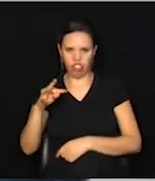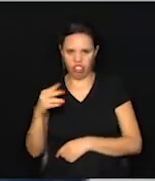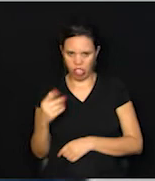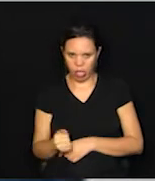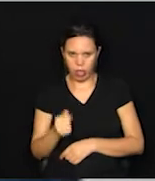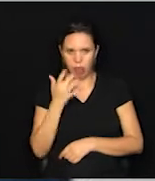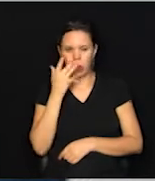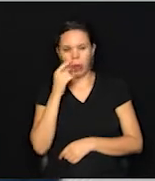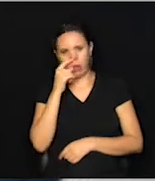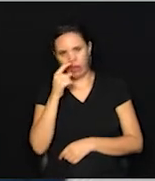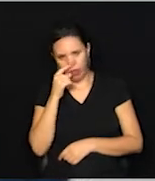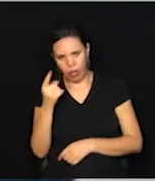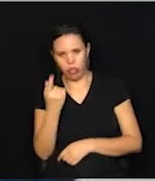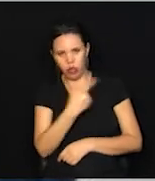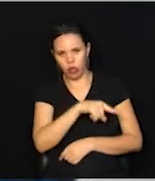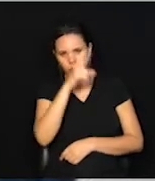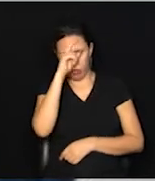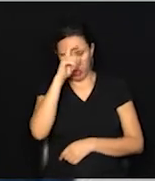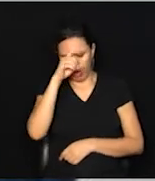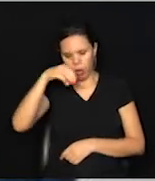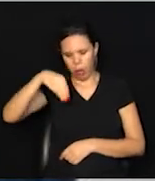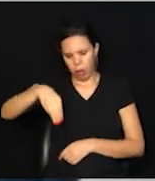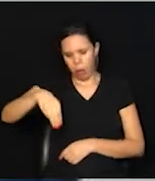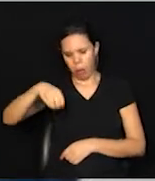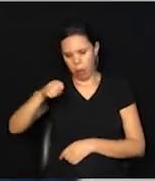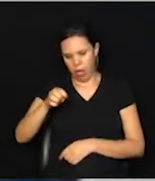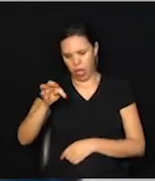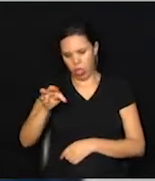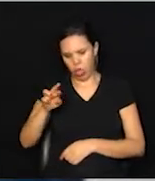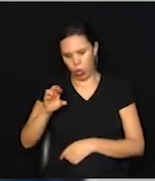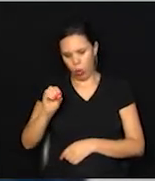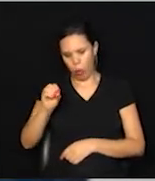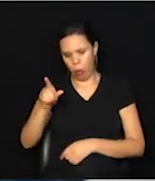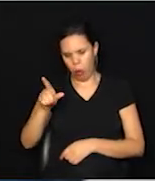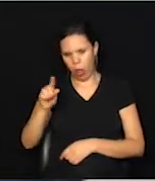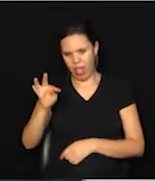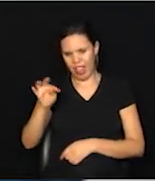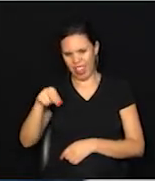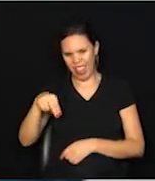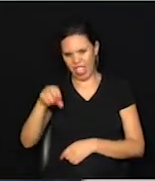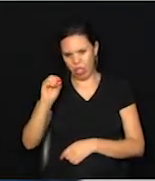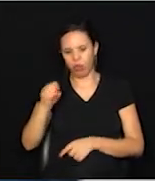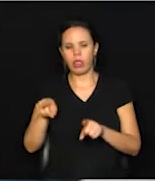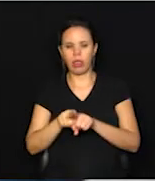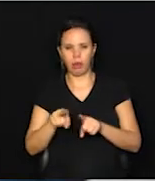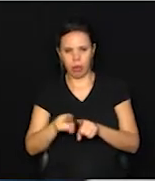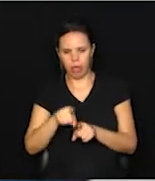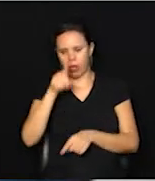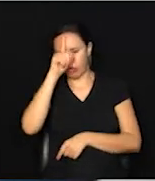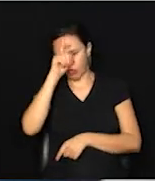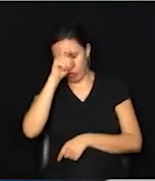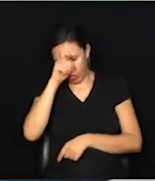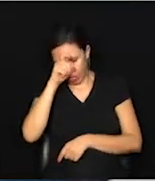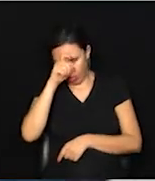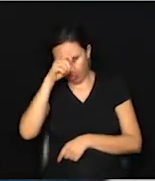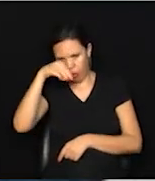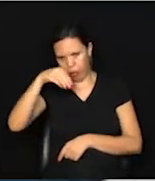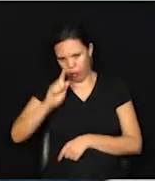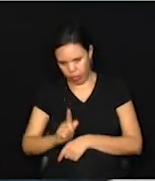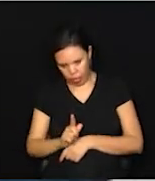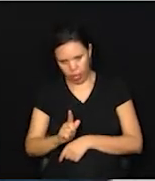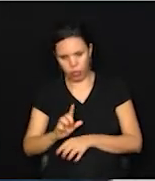Verde e abrimos alguma coisa no Mário Gatti também. Tudo isso leito de enfermaria.